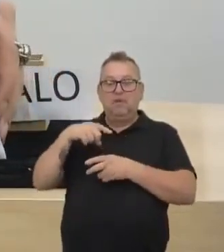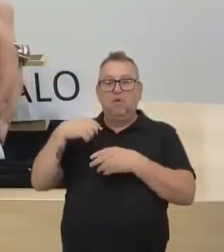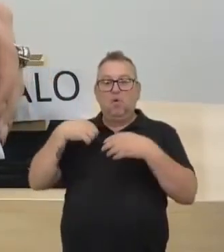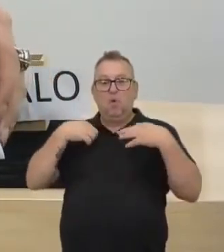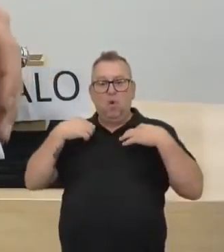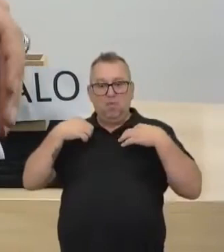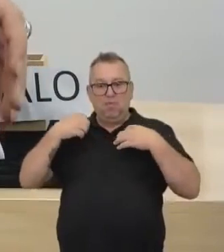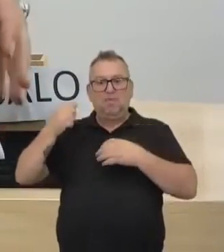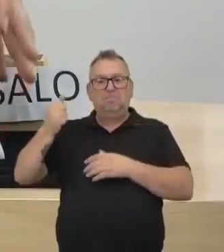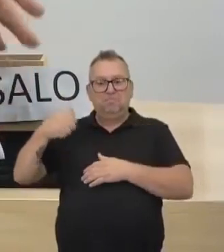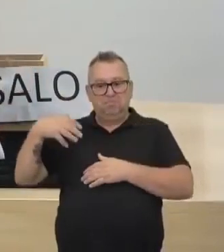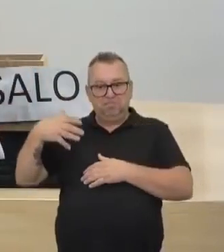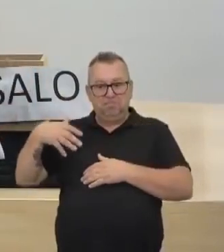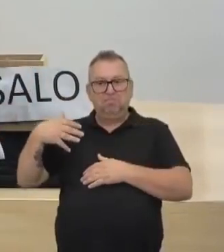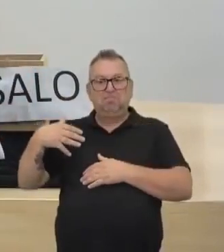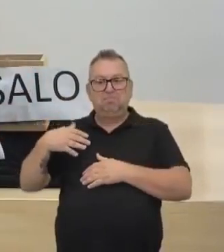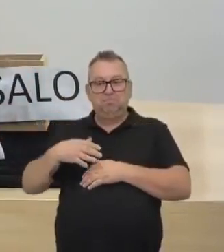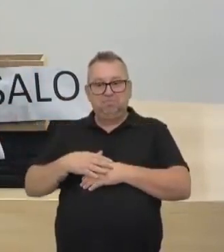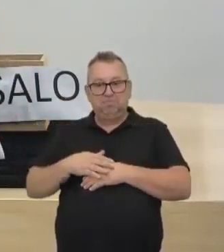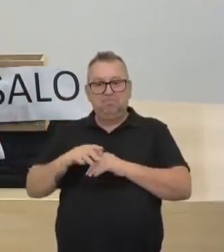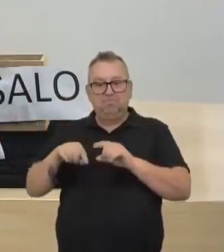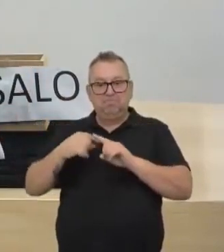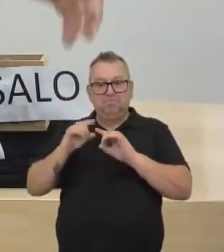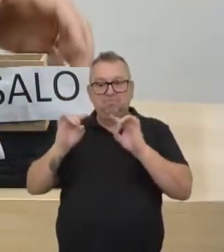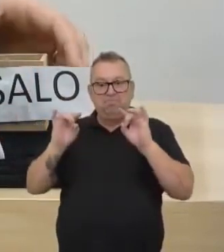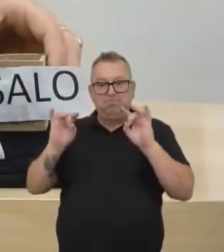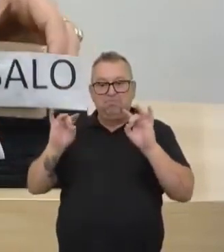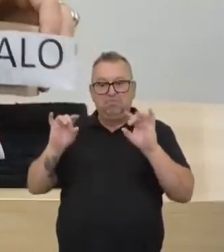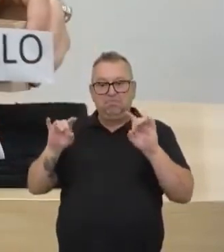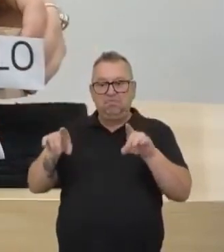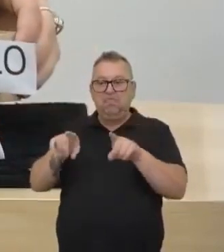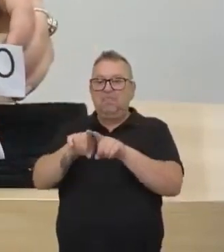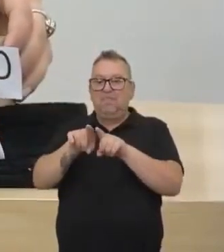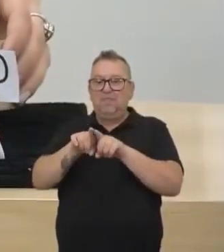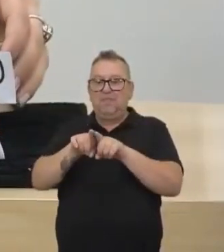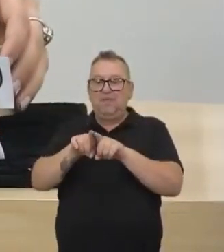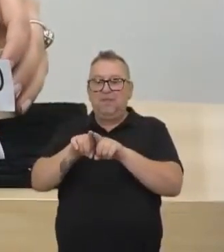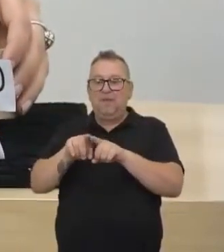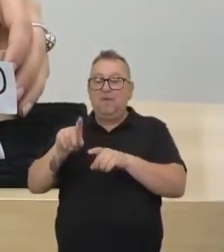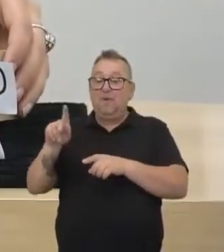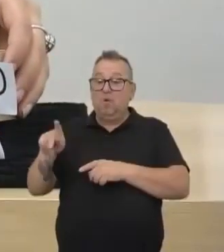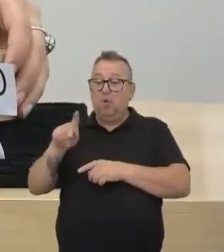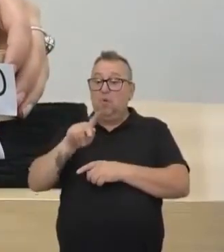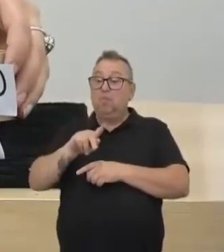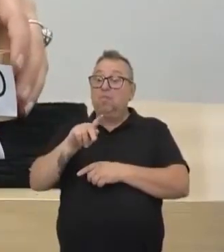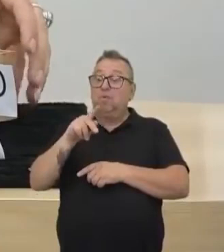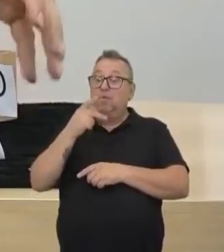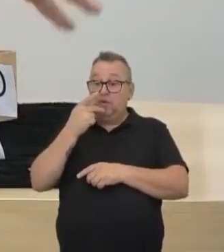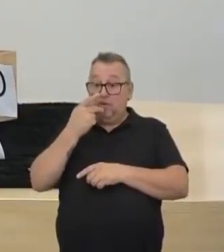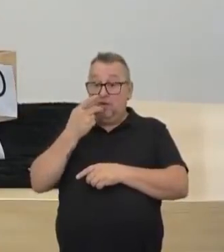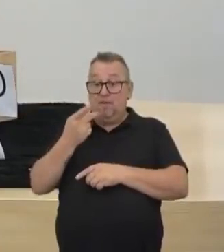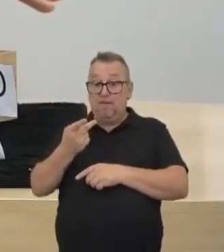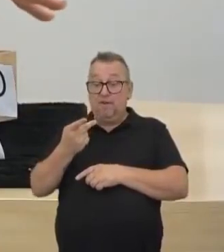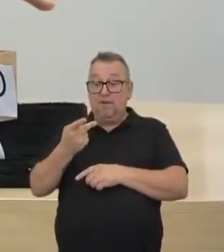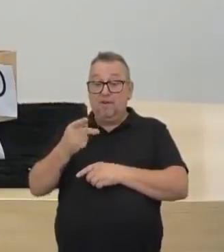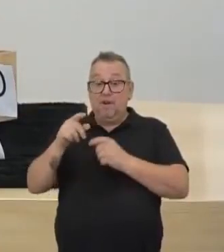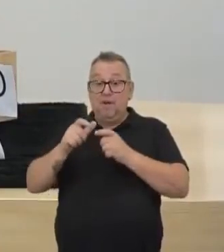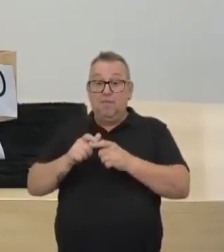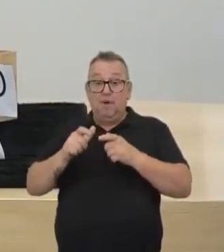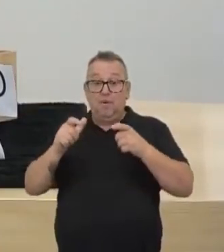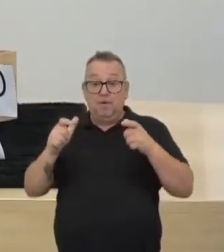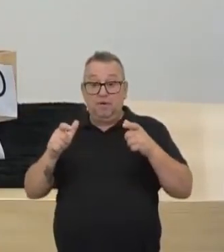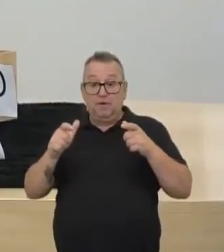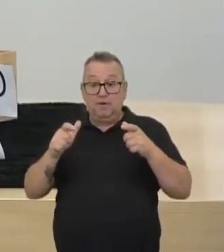mais caras, né? São roupas mais sofisticadas. Então, o Pro está dizendo que a maioria